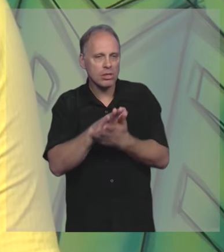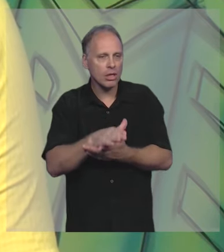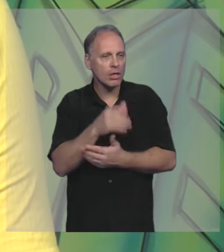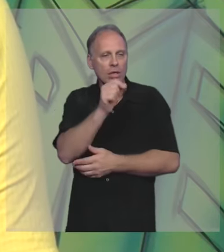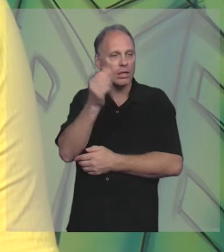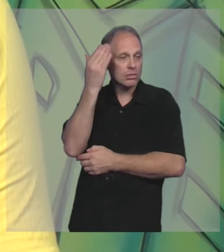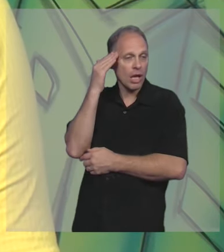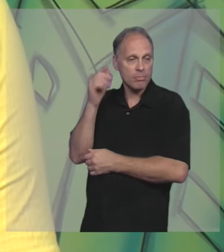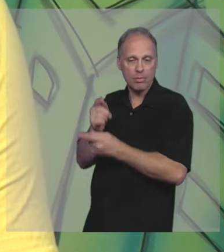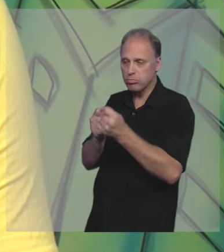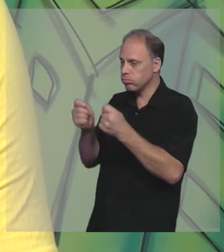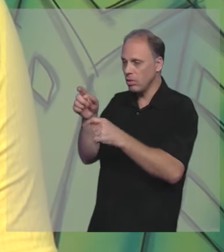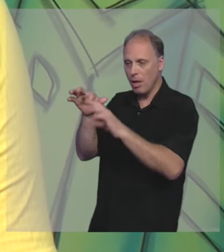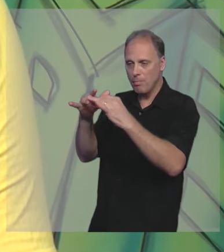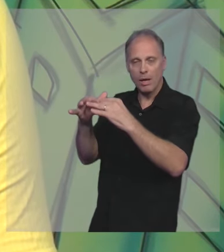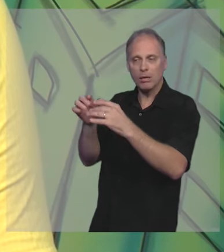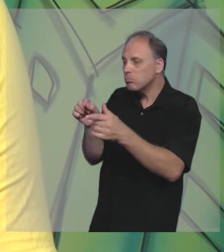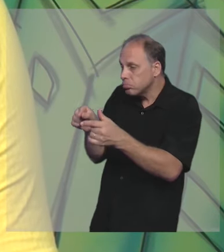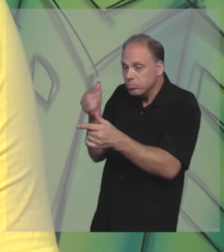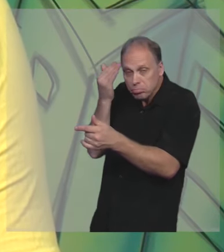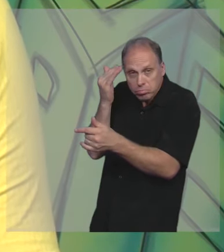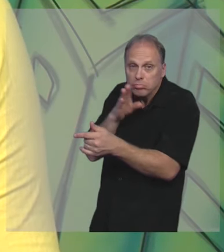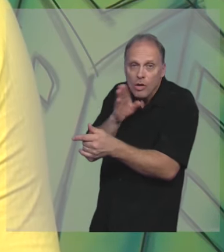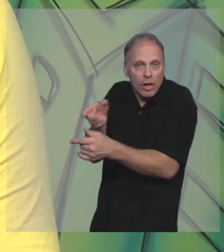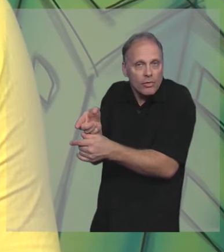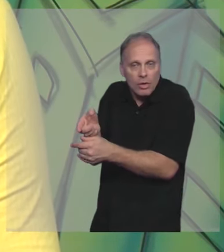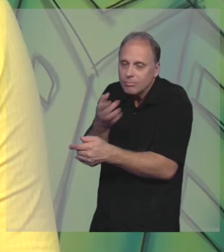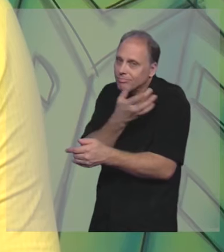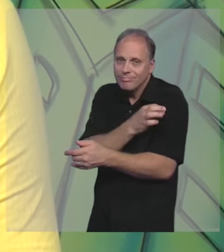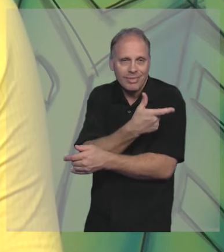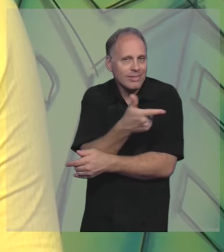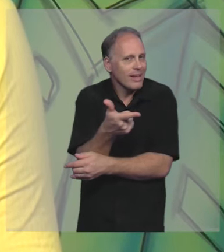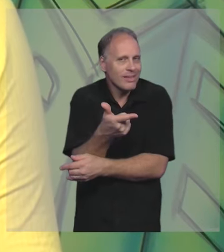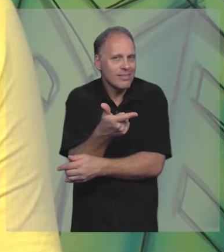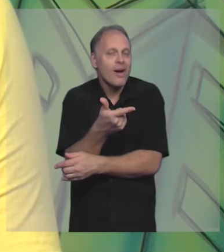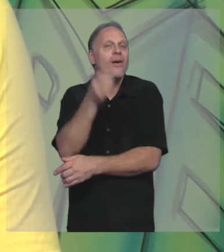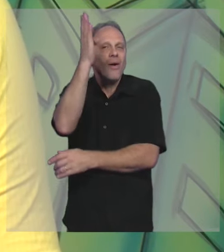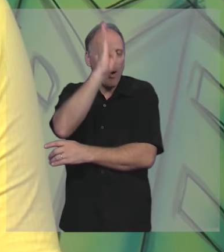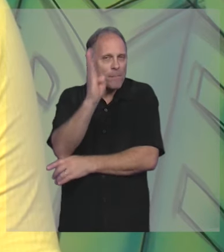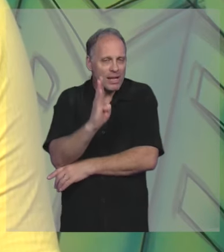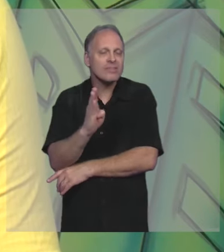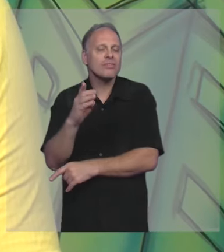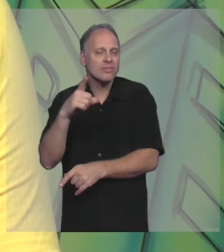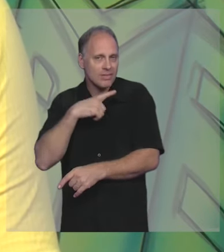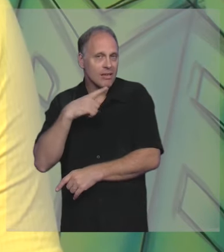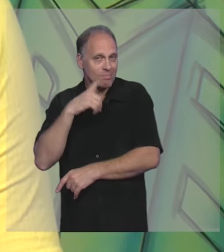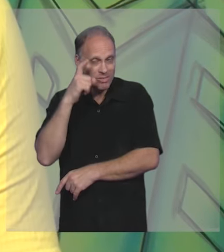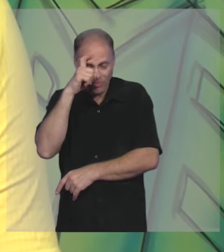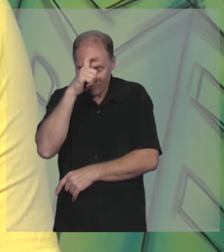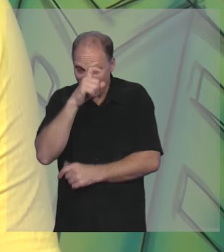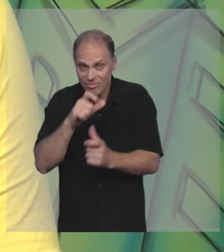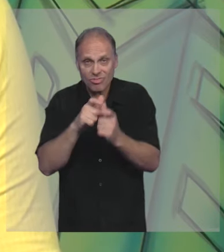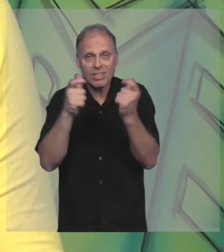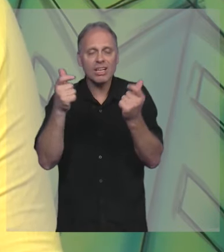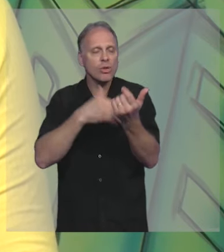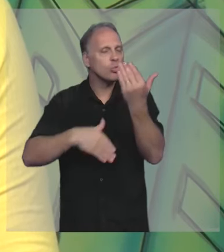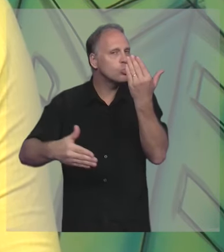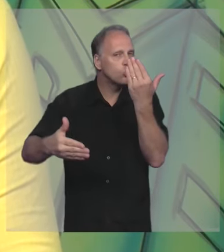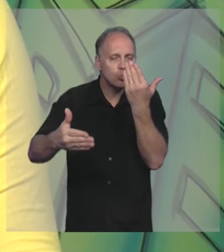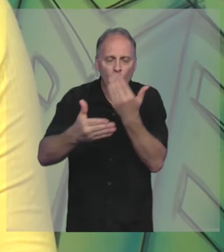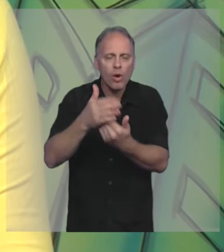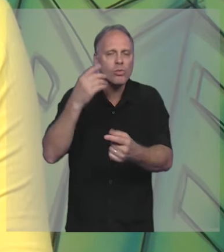para operar exatamente o equipamento, né? Então, o Brasil passou por uma recessão, né? Tem toda essa questão